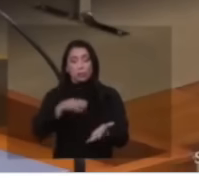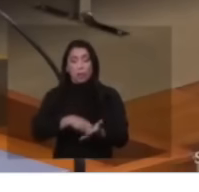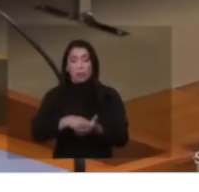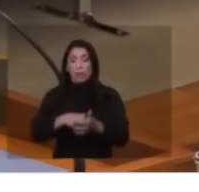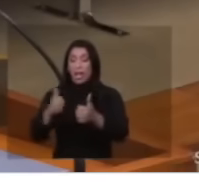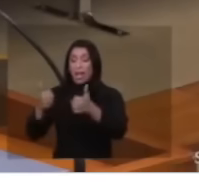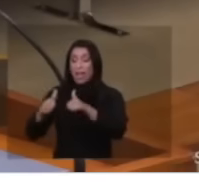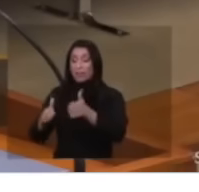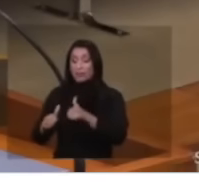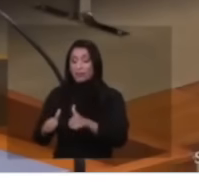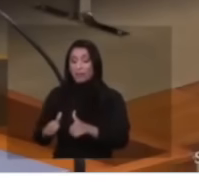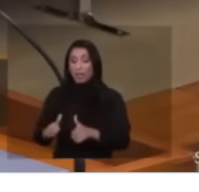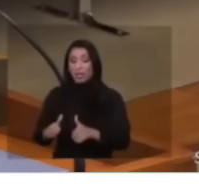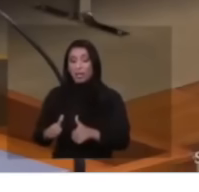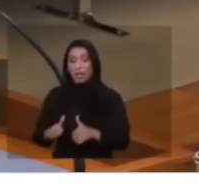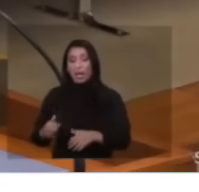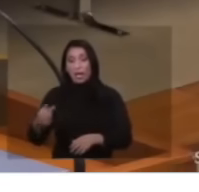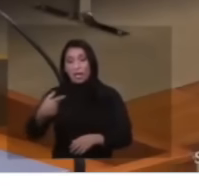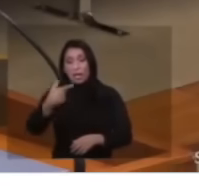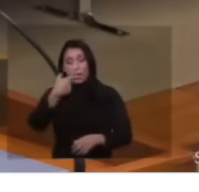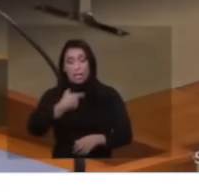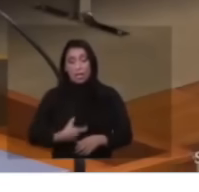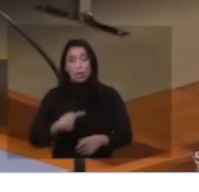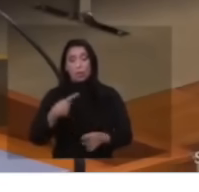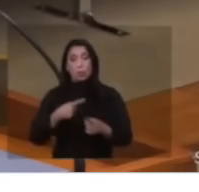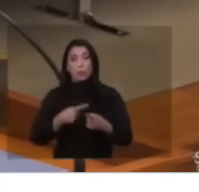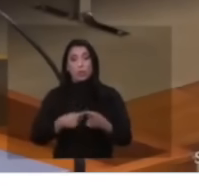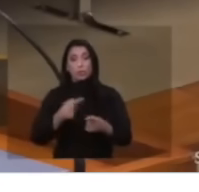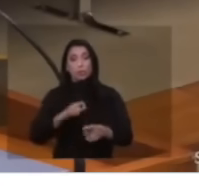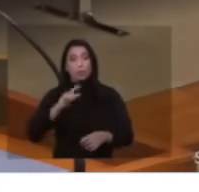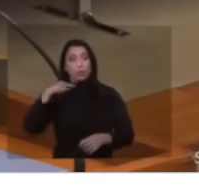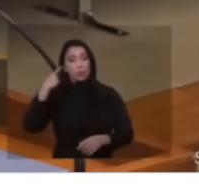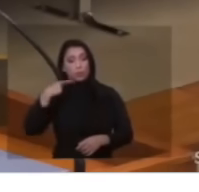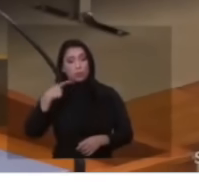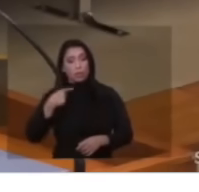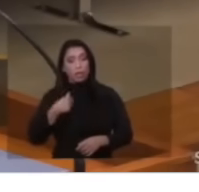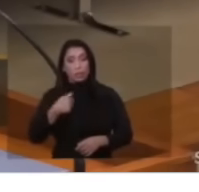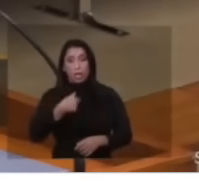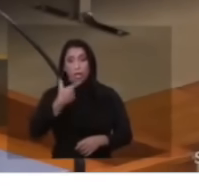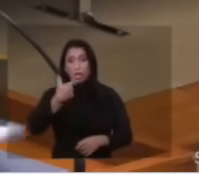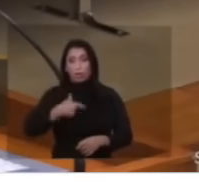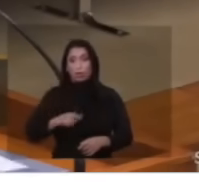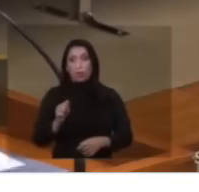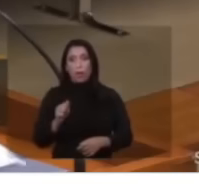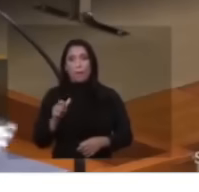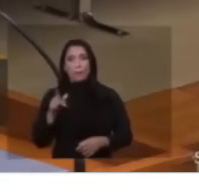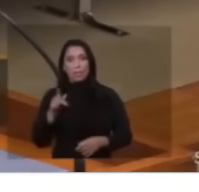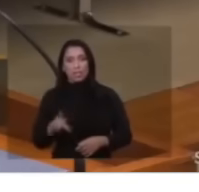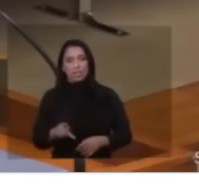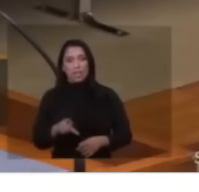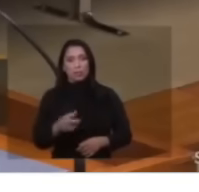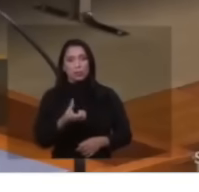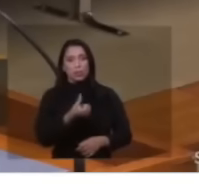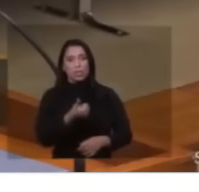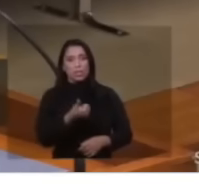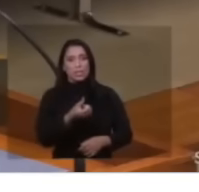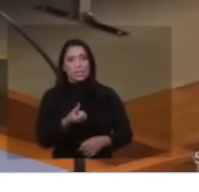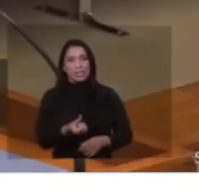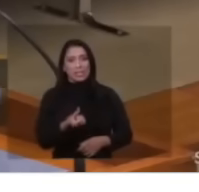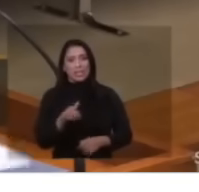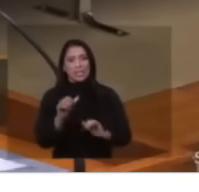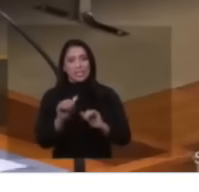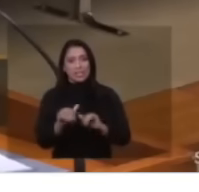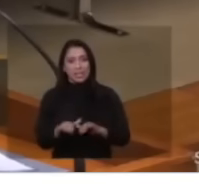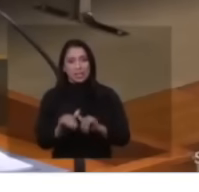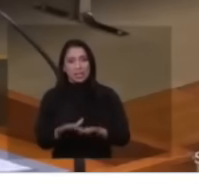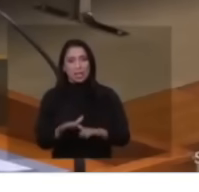conduta enquanto magistrado. Todos sabem que eu estou aposentado desde 16 de setembro do ano passado.